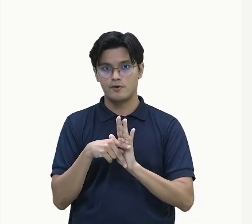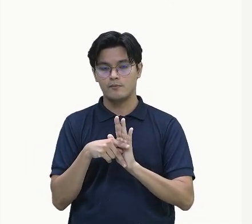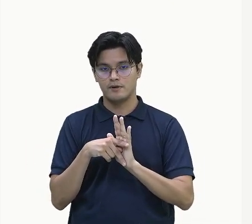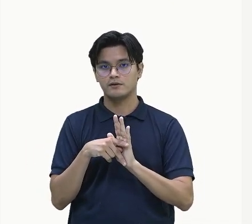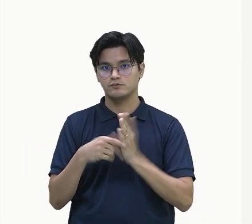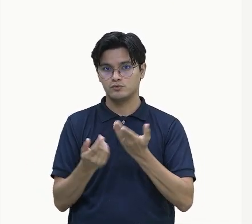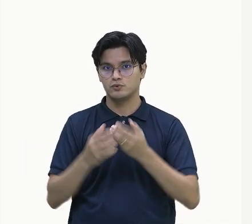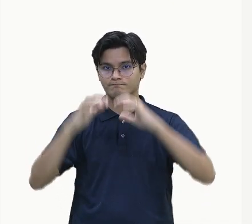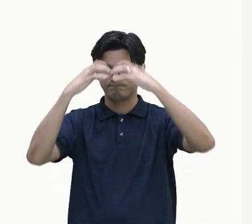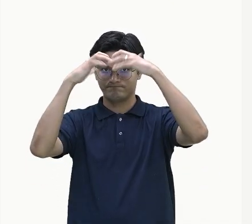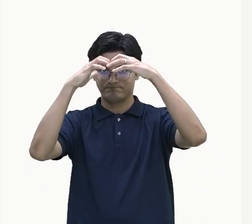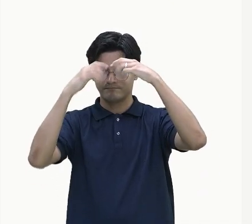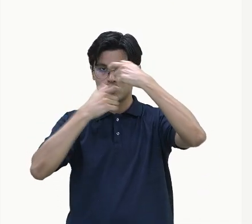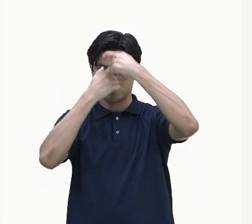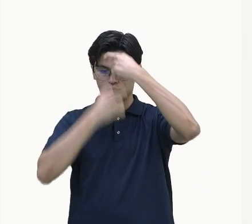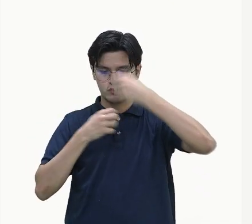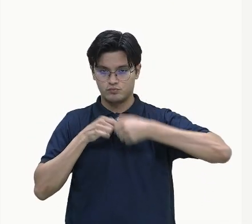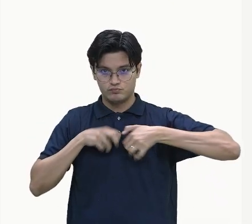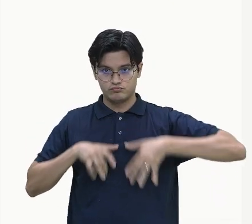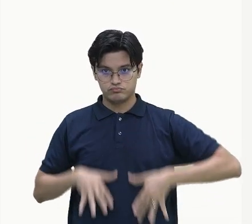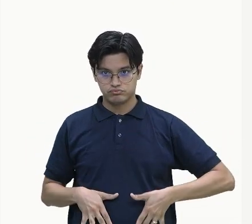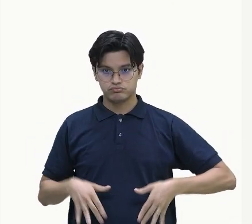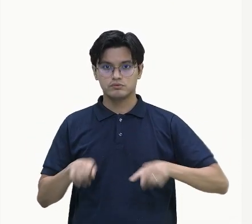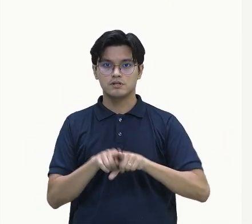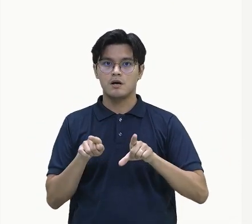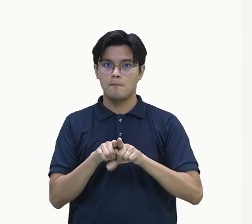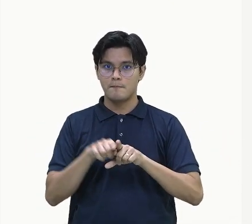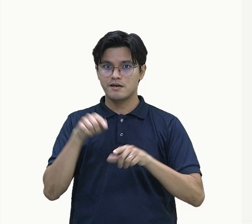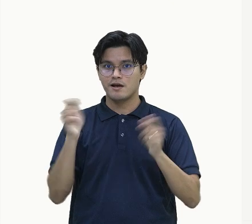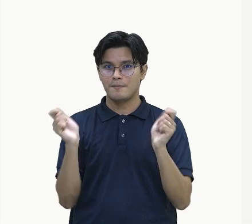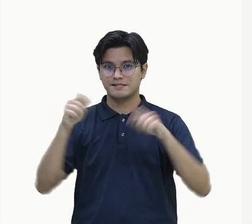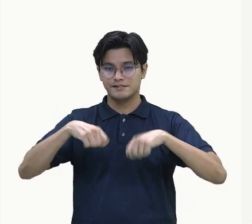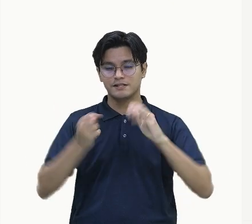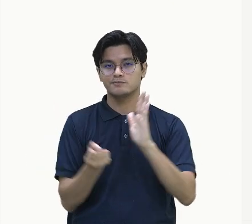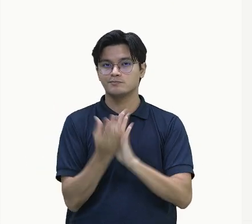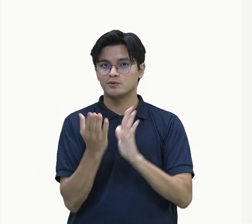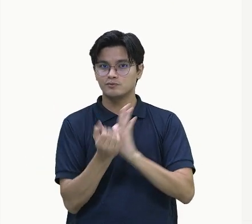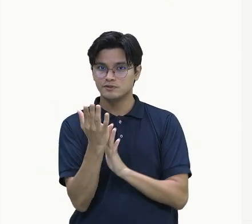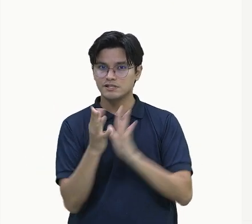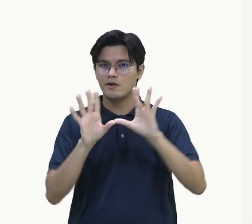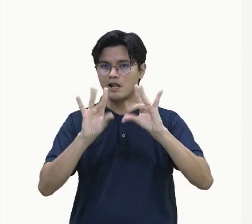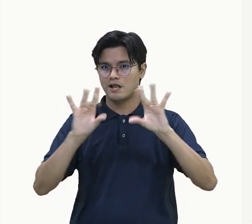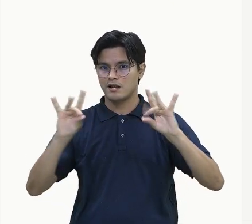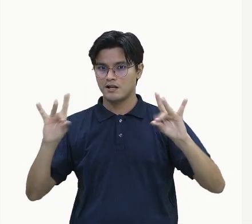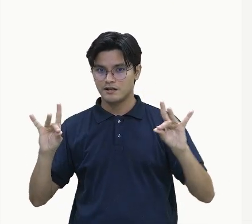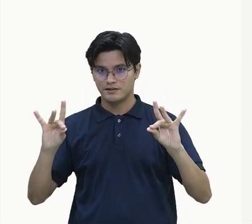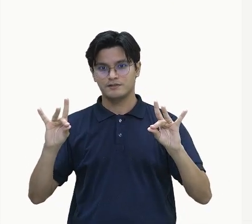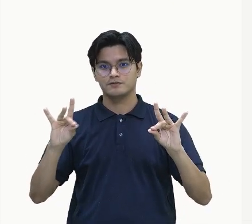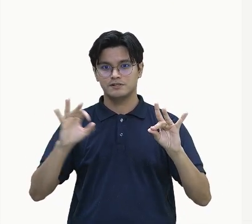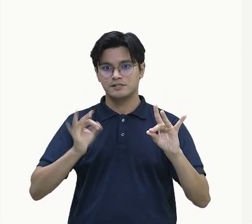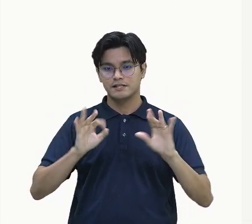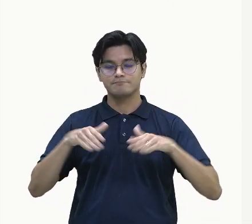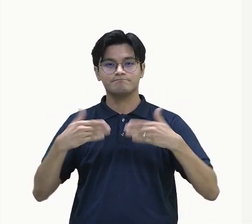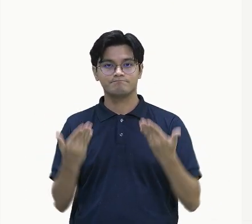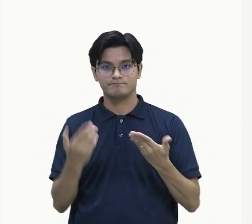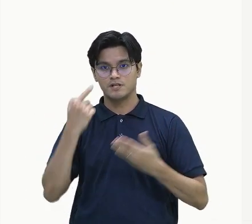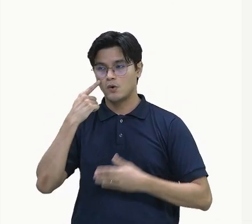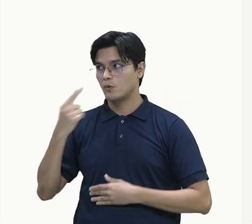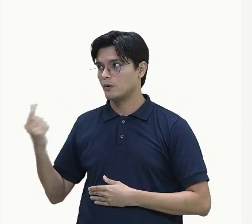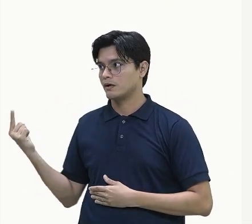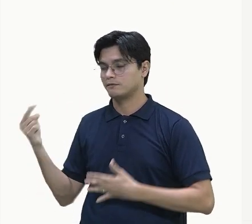também contribuem para a produção do líquido cefalorraquidiano. Então, essas são as células da